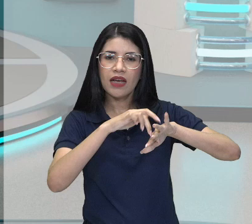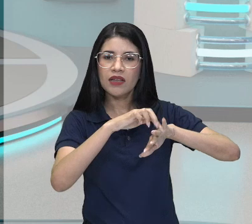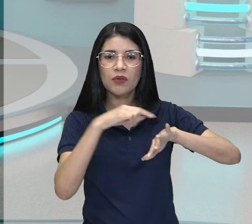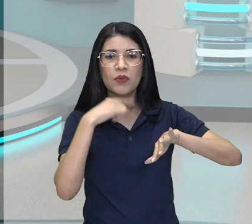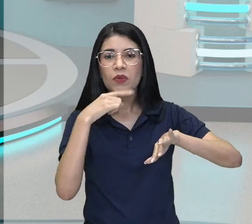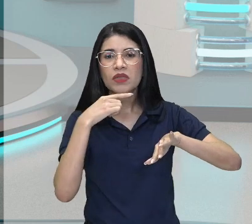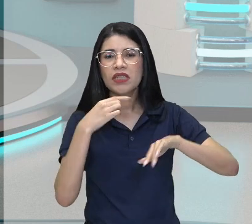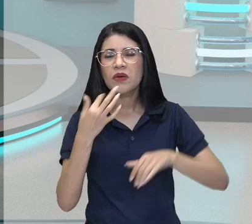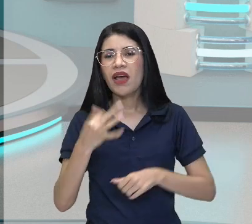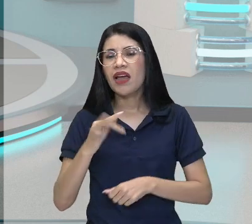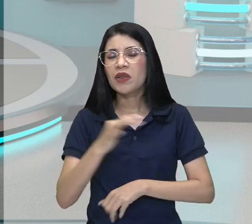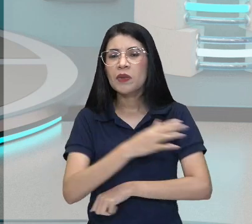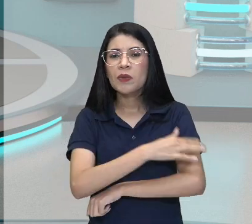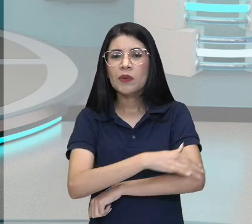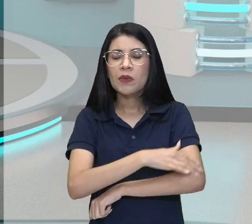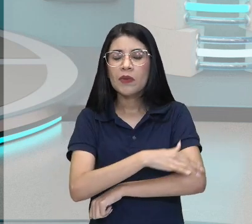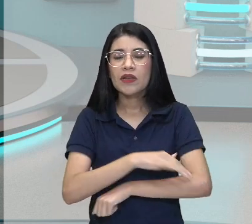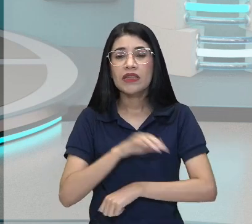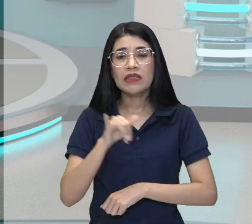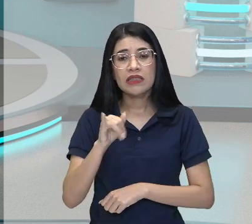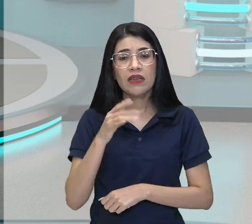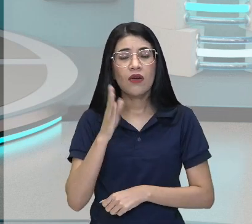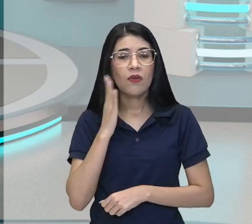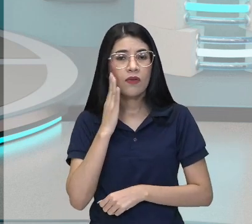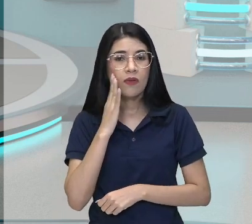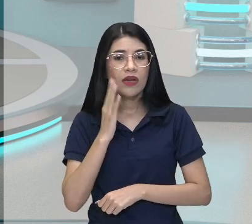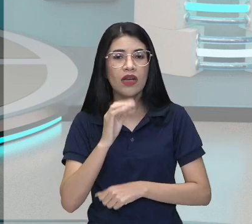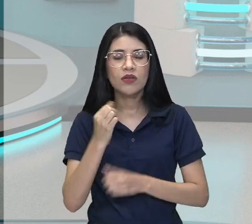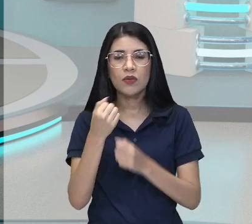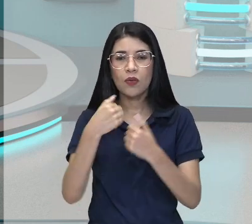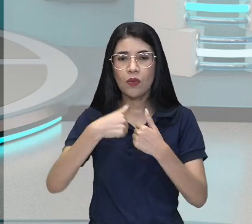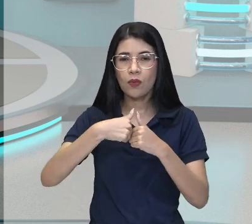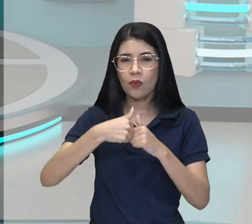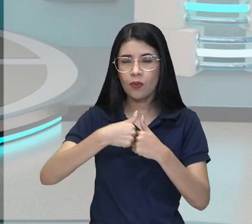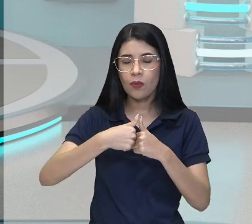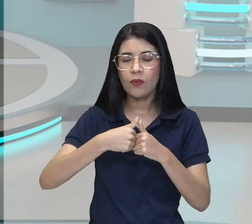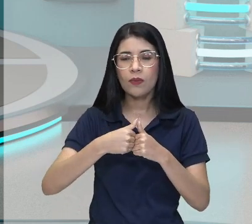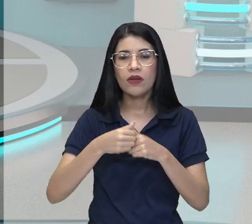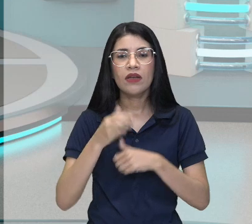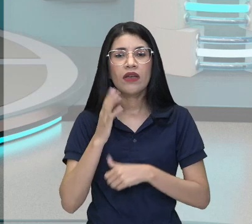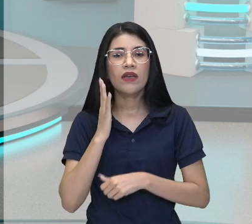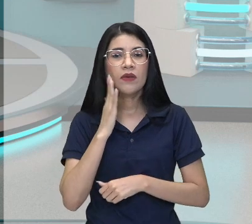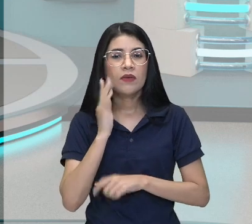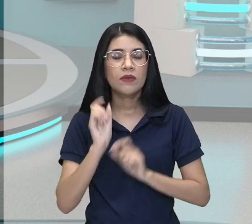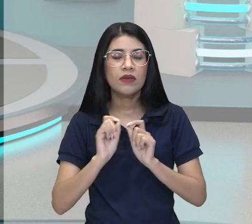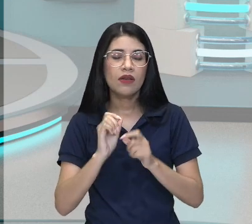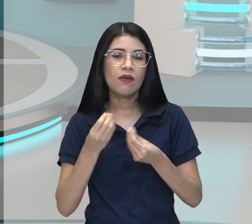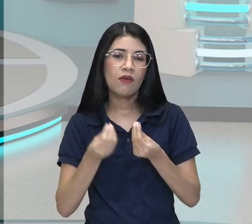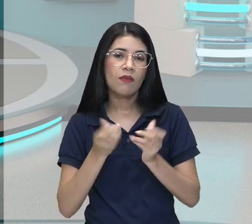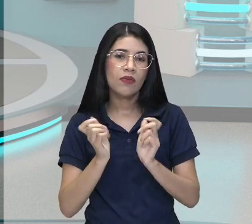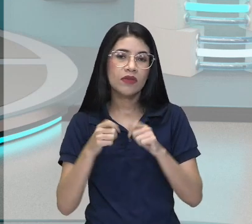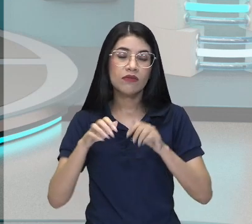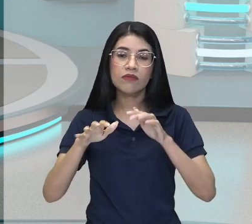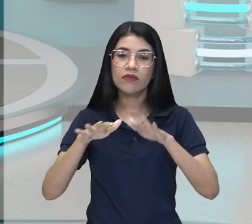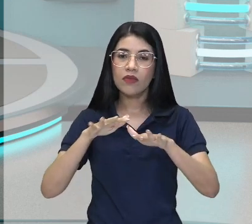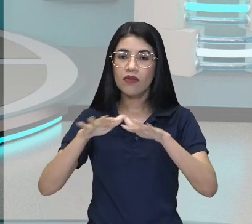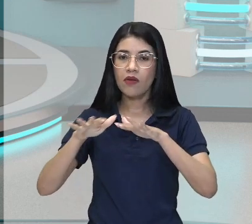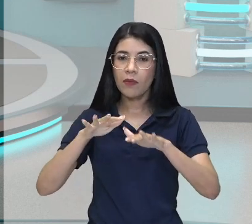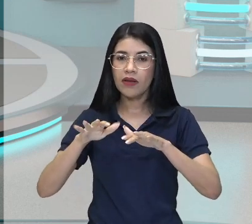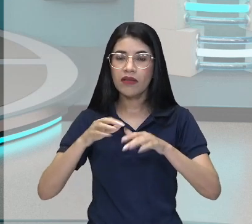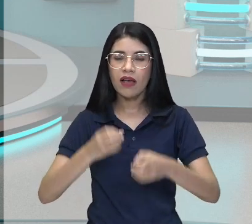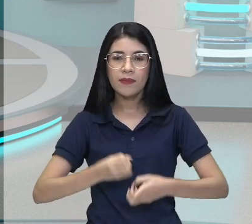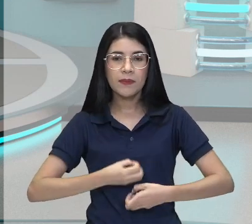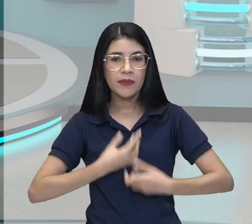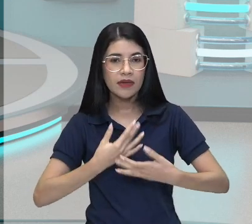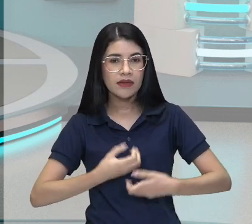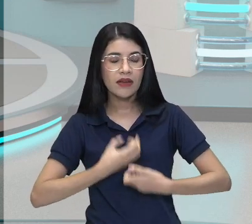eu conheço as minhas articulações, eu vou saber manobrar, movimentar, me expressar